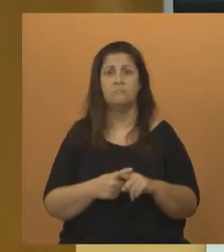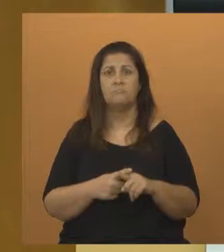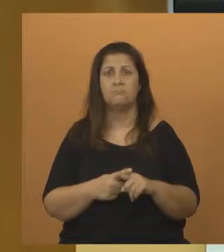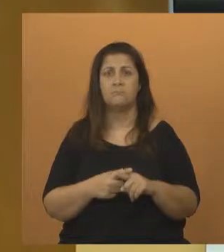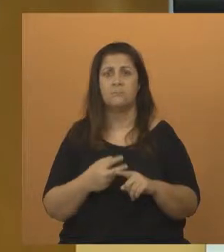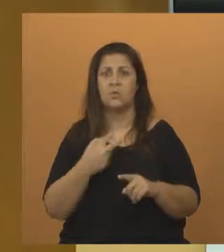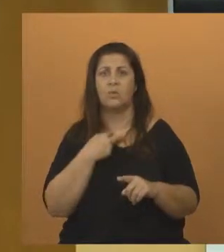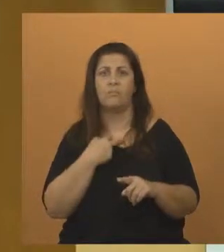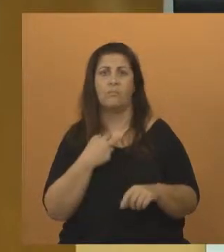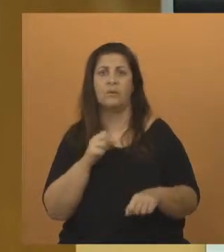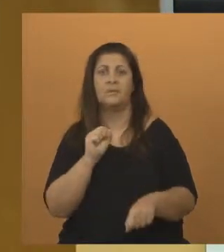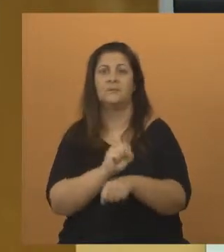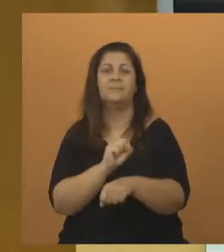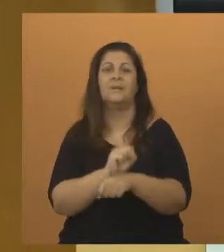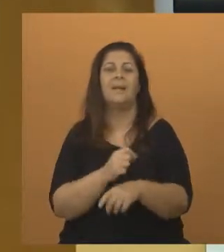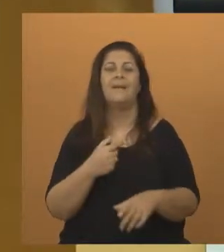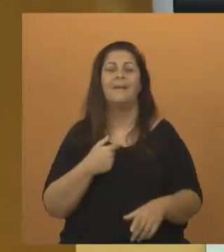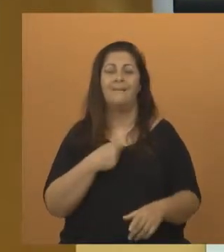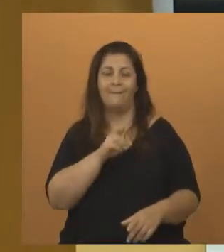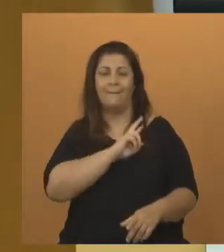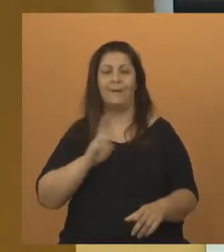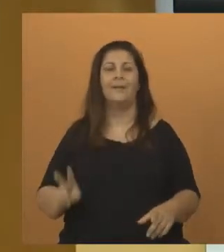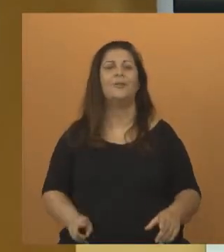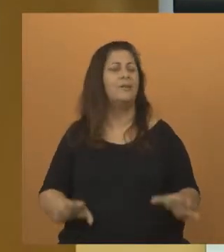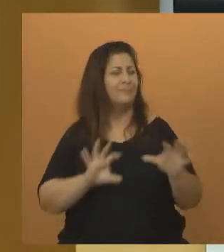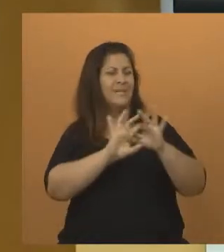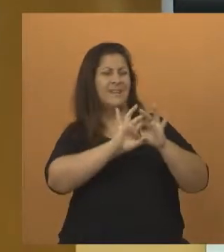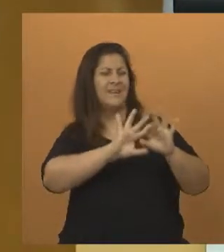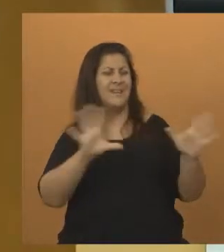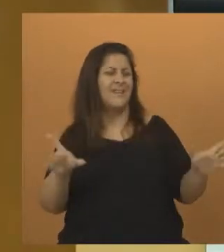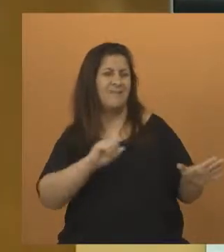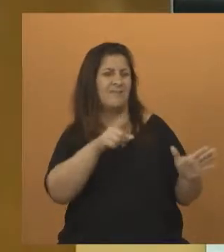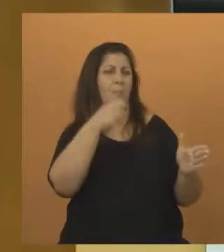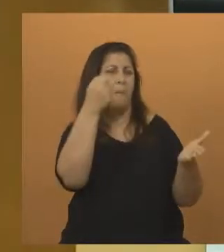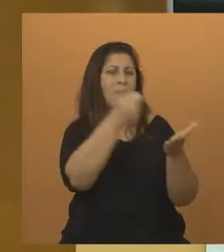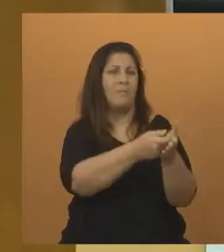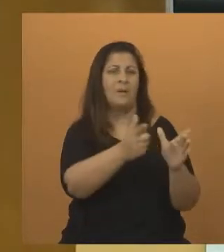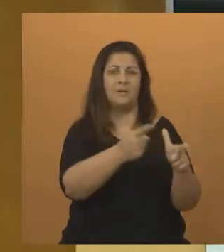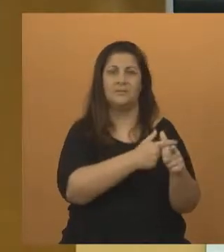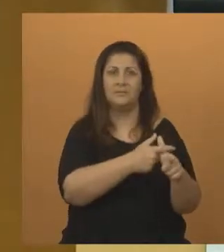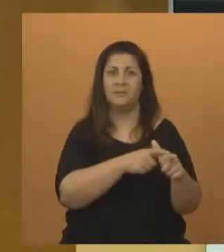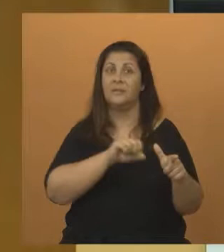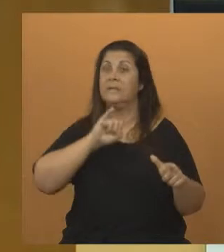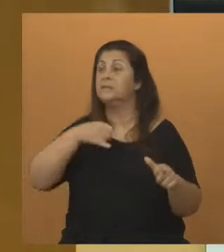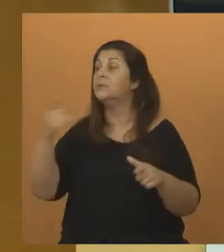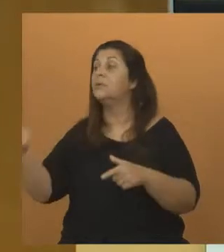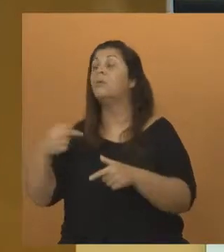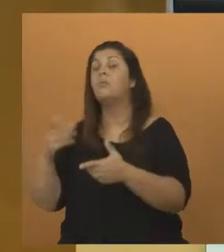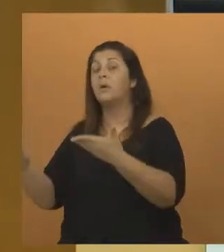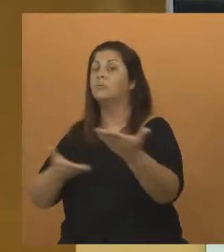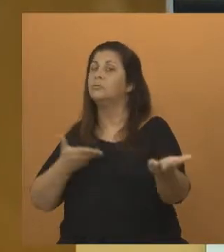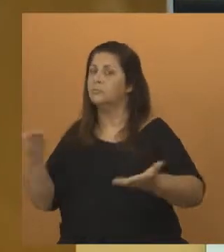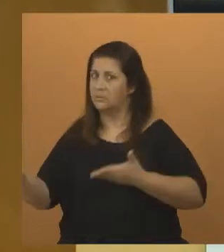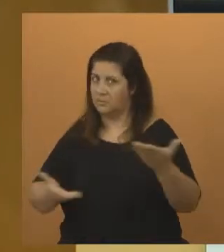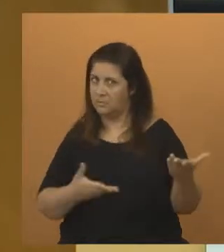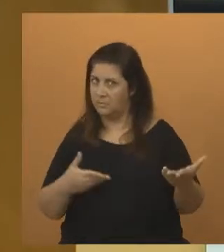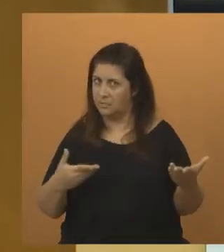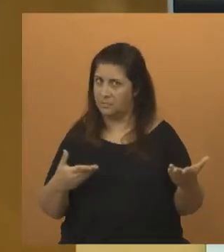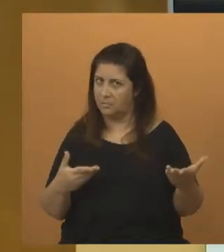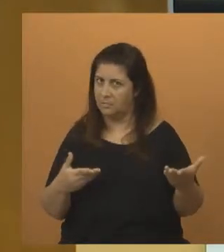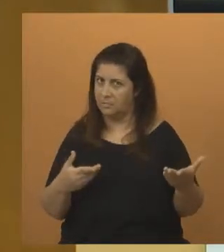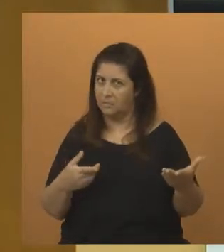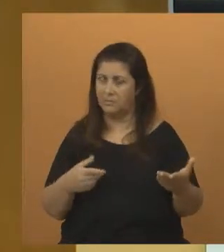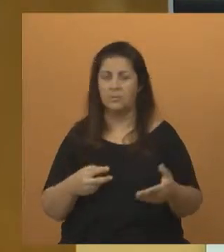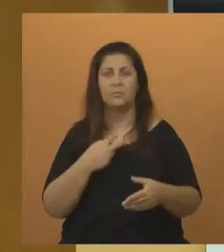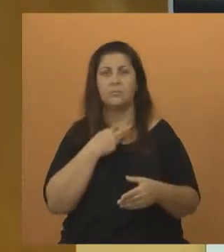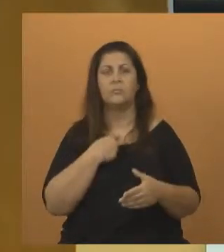desse vereador votar um projeto de isenção, de remissão, sem ter uma contrapartida. Porque nós estaríamos aí privilegiando um